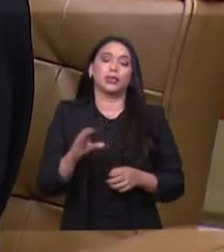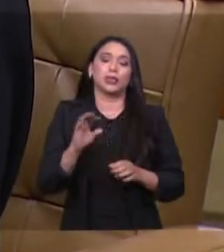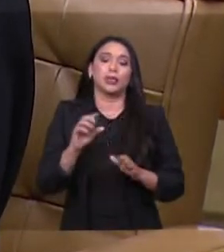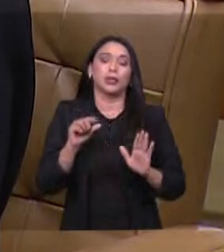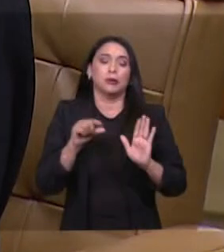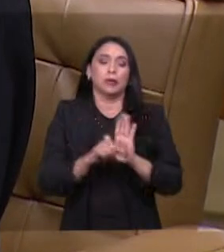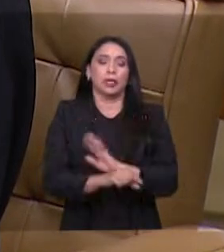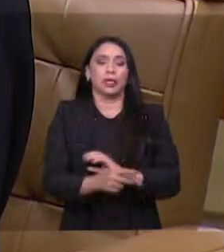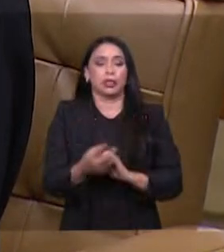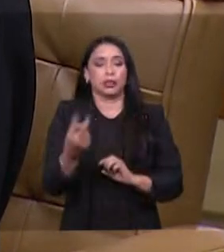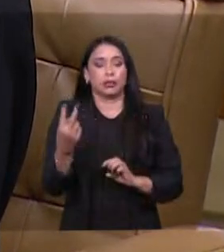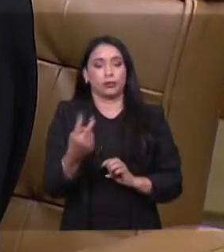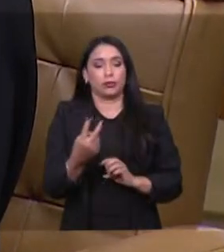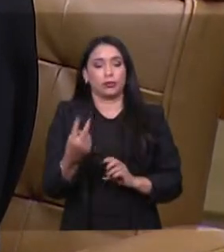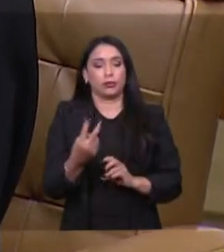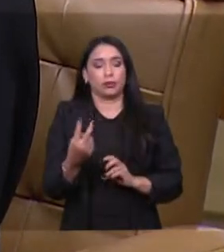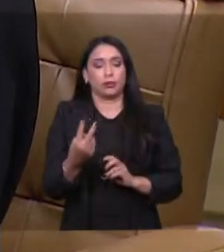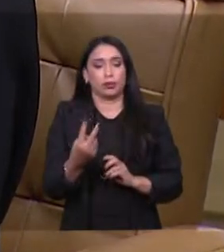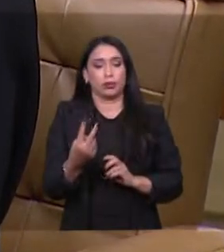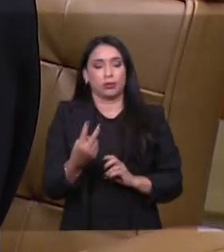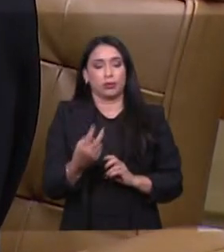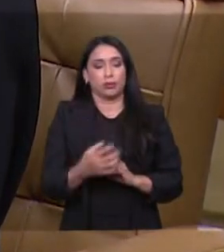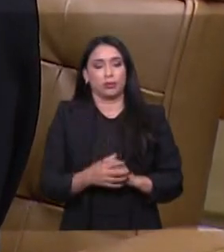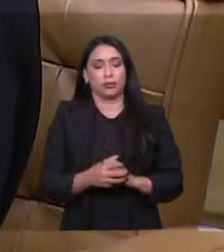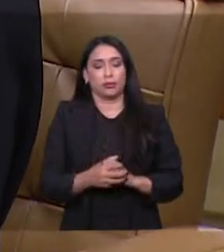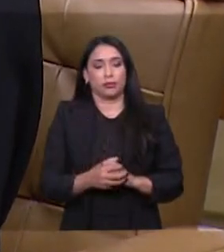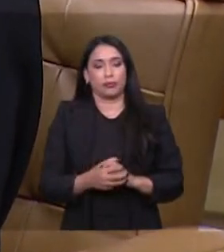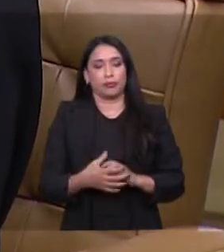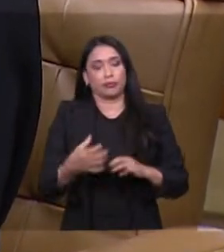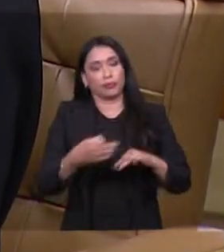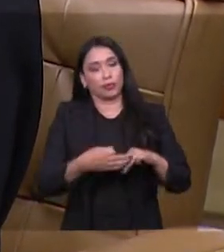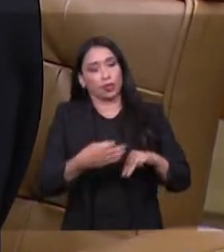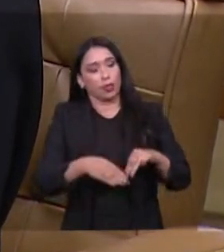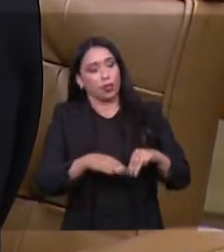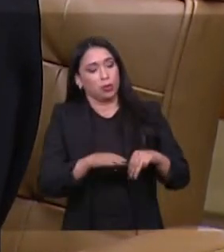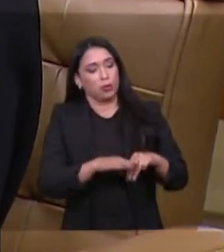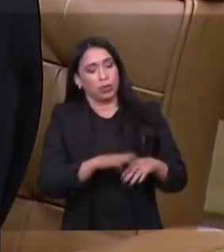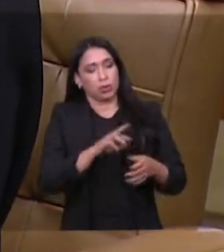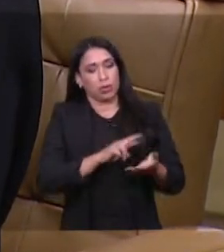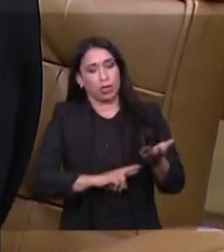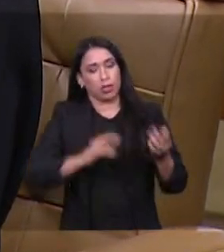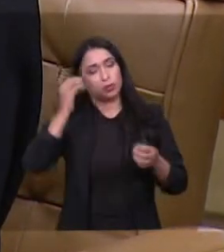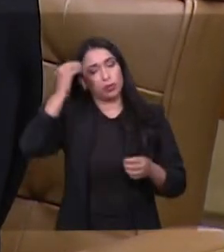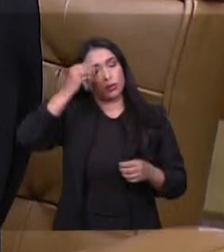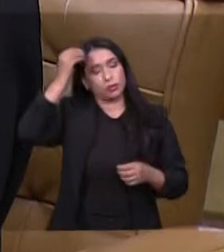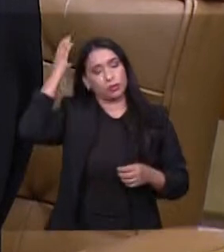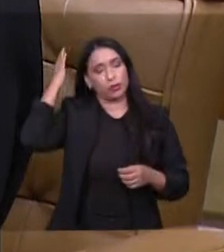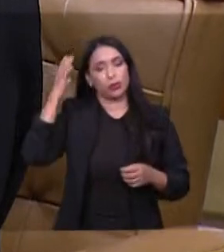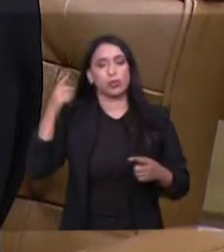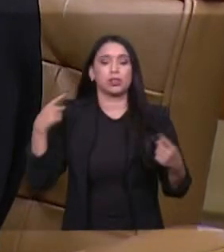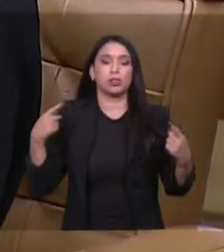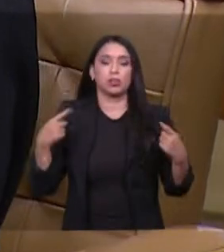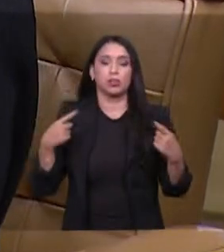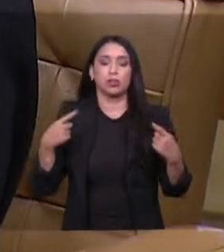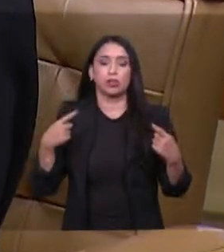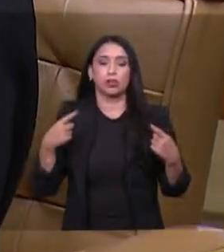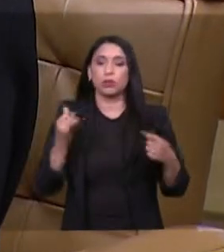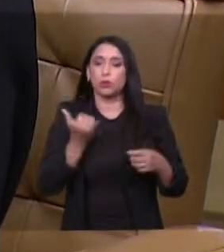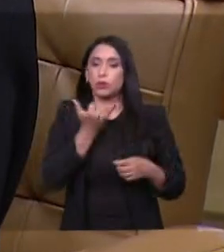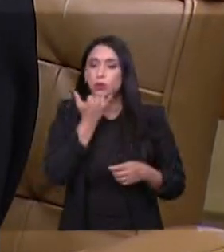2º, aqui o eminente ministro relator Luiz Fux manteve a sua divergência.